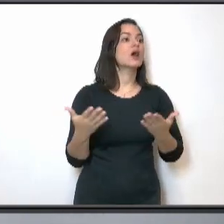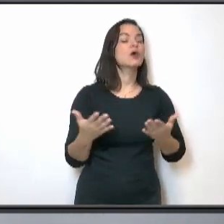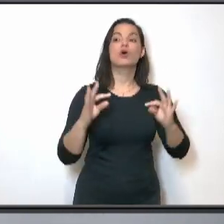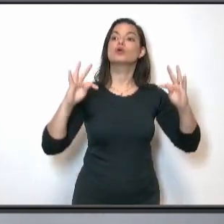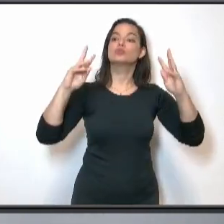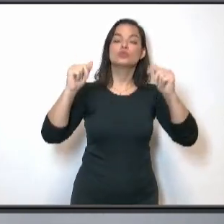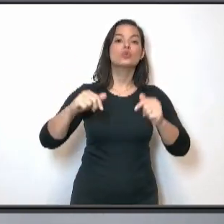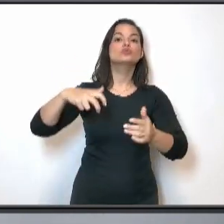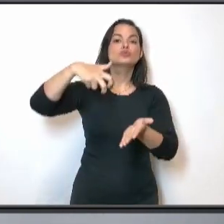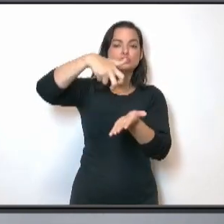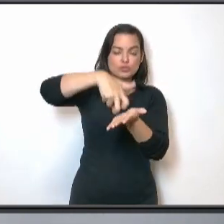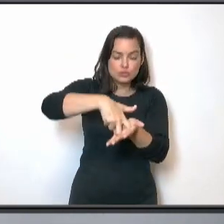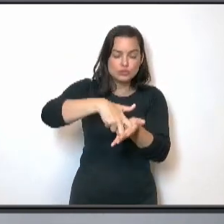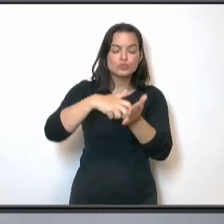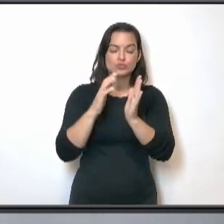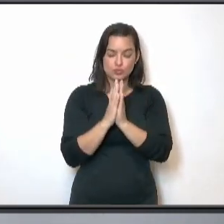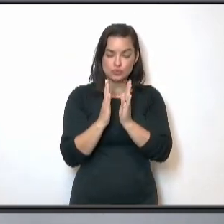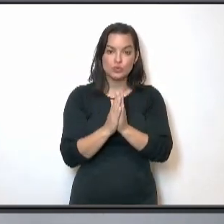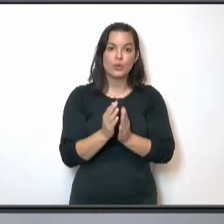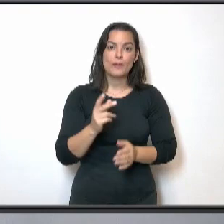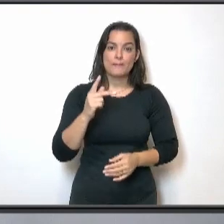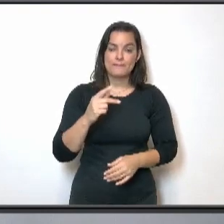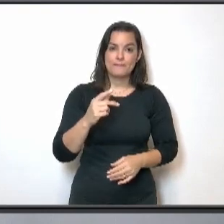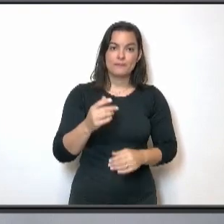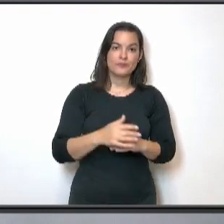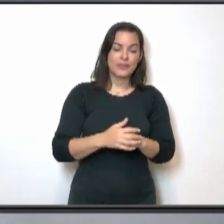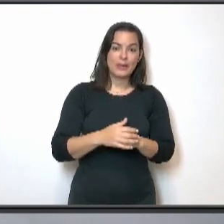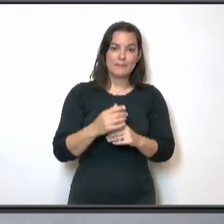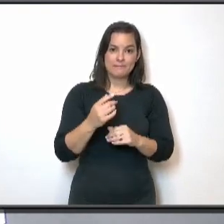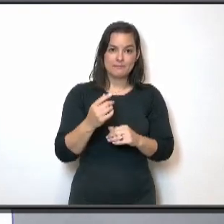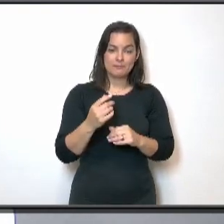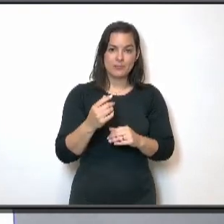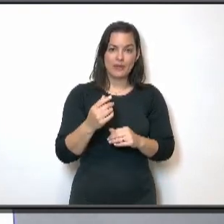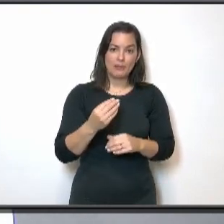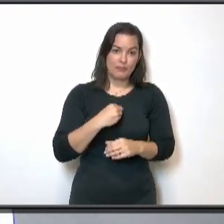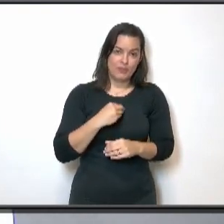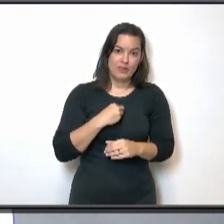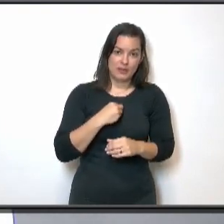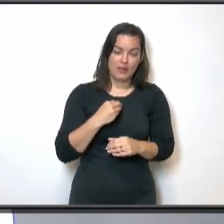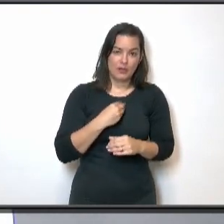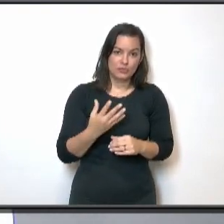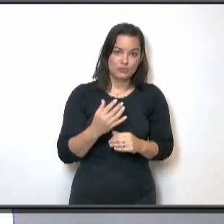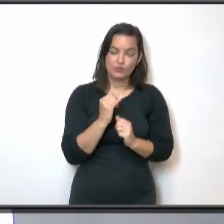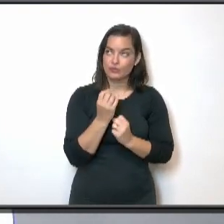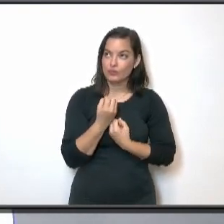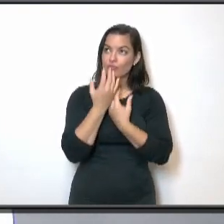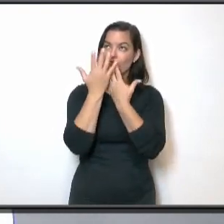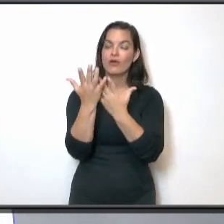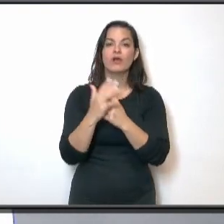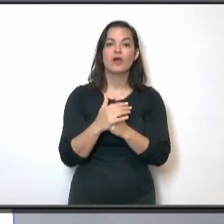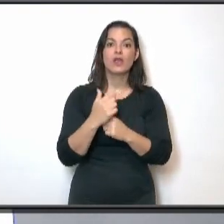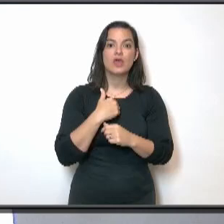para confessarmos os nossos pecados. E eu ficava mirando o púlpito, para esconder lá de trás assim, a